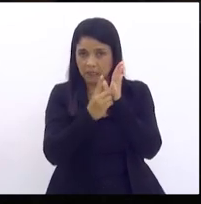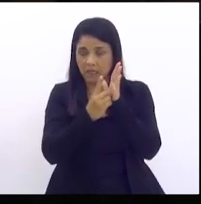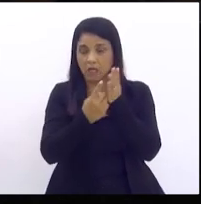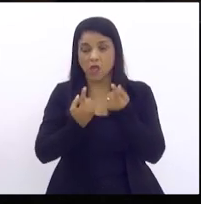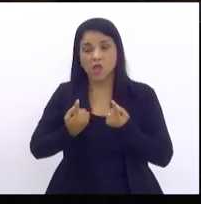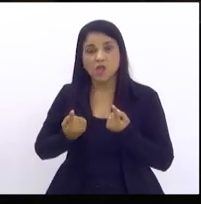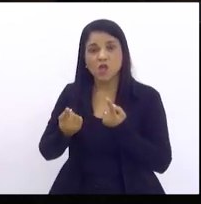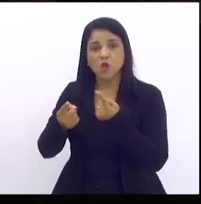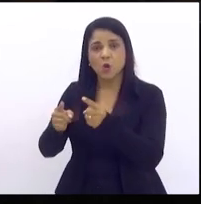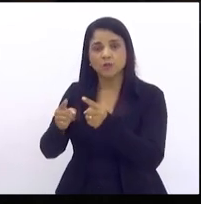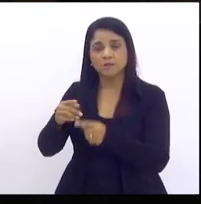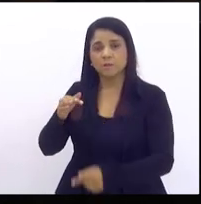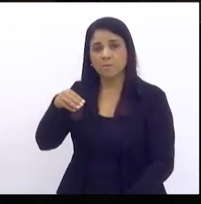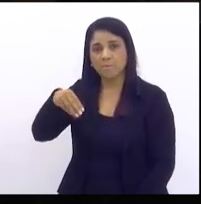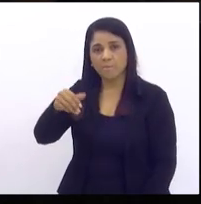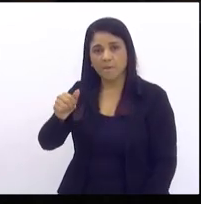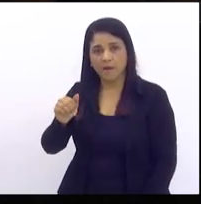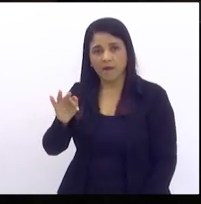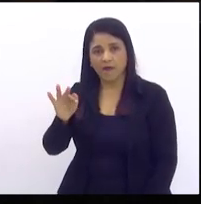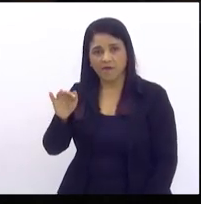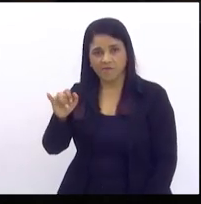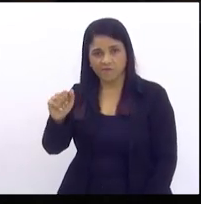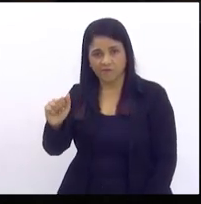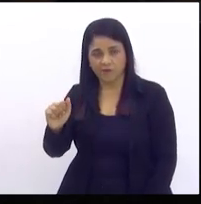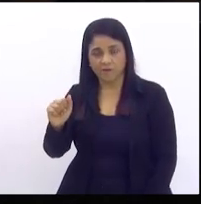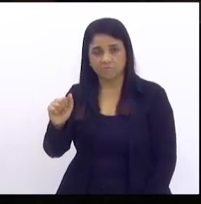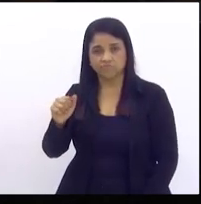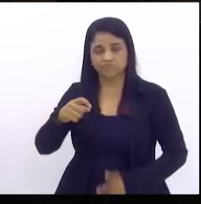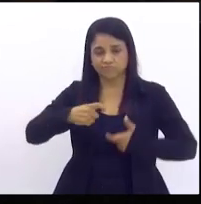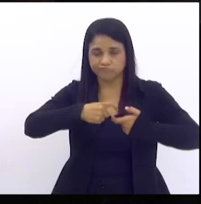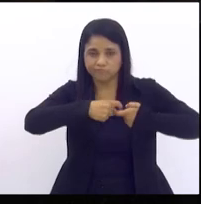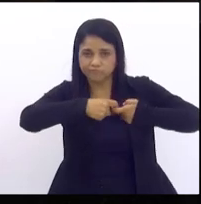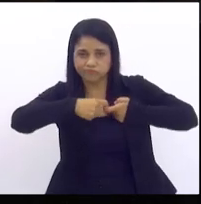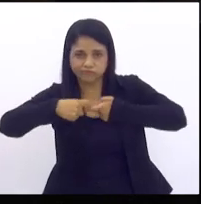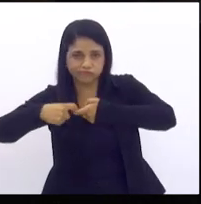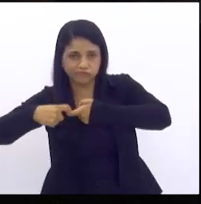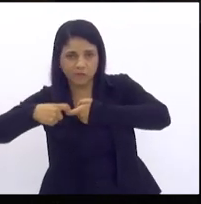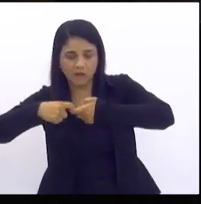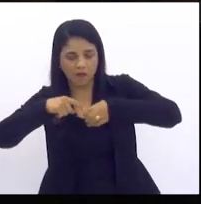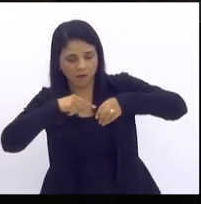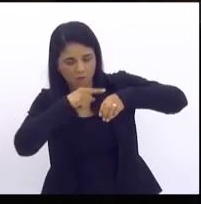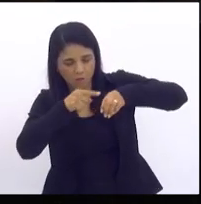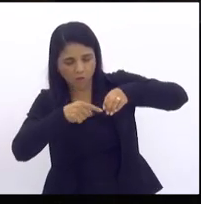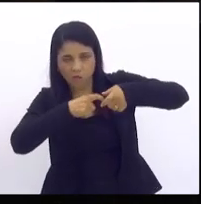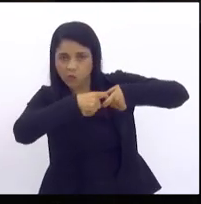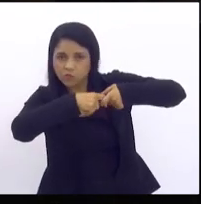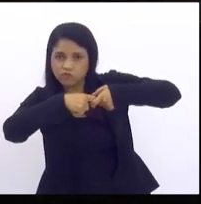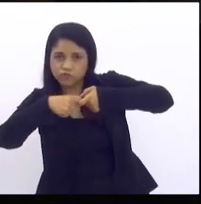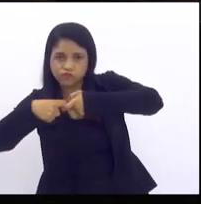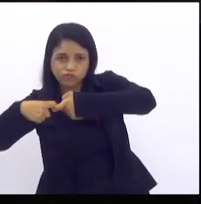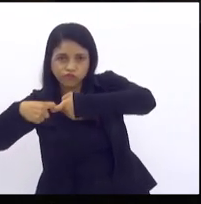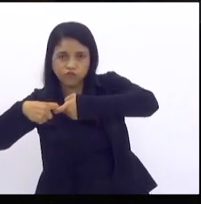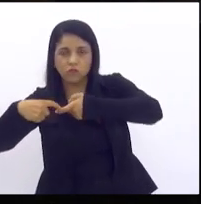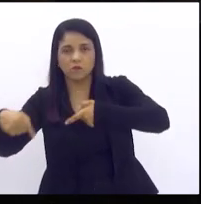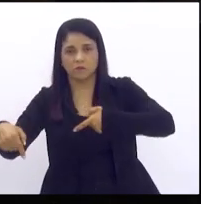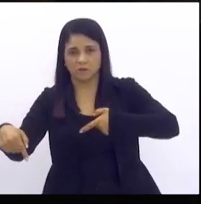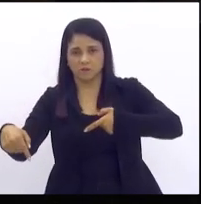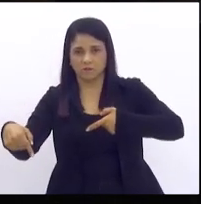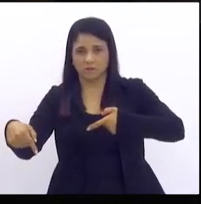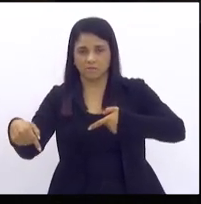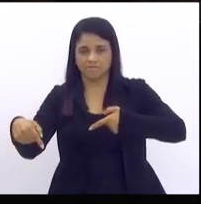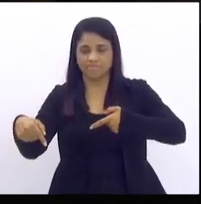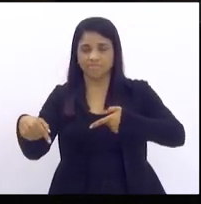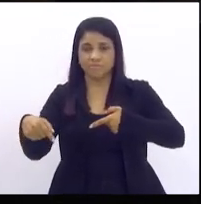dos reboques e das multas, a nossa luta é